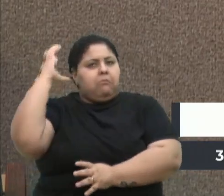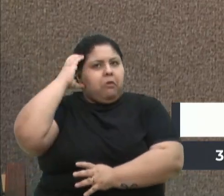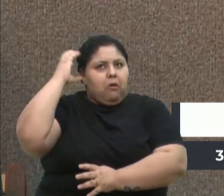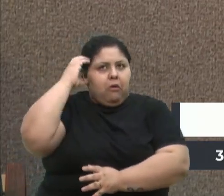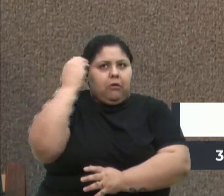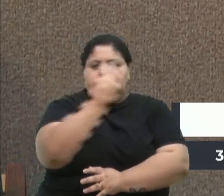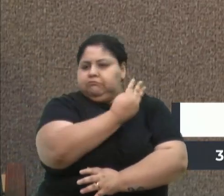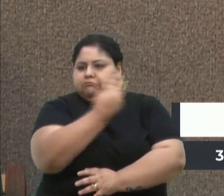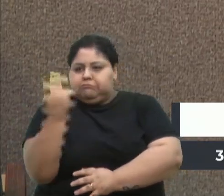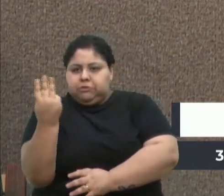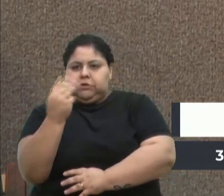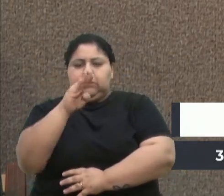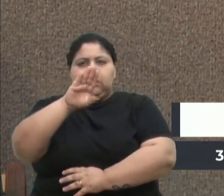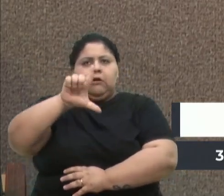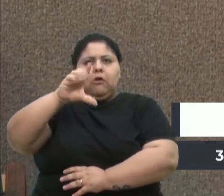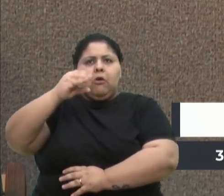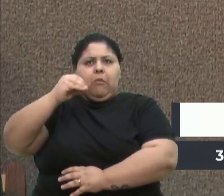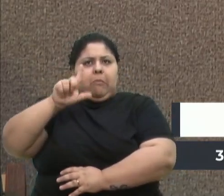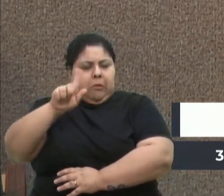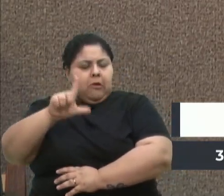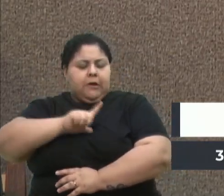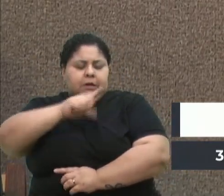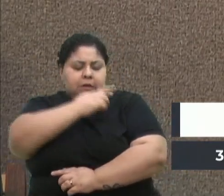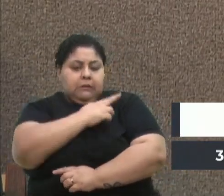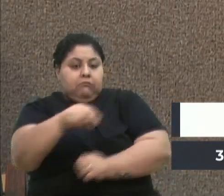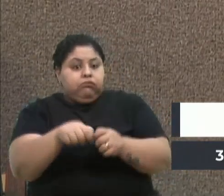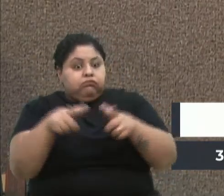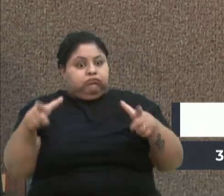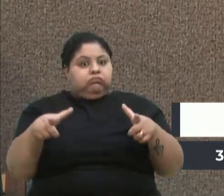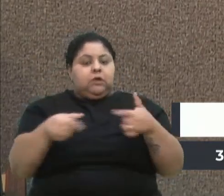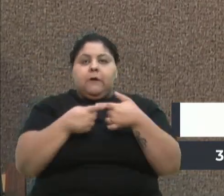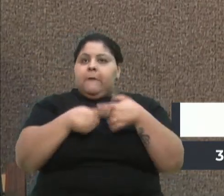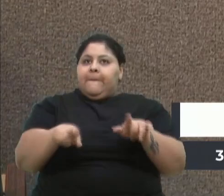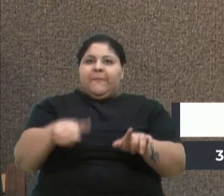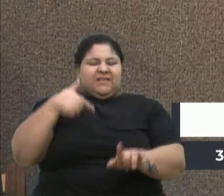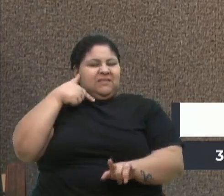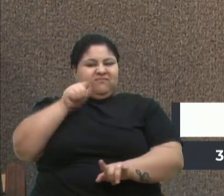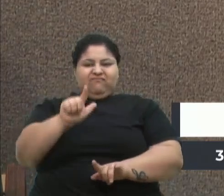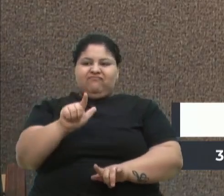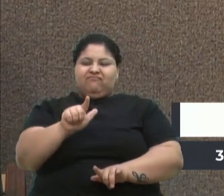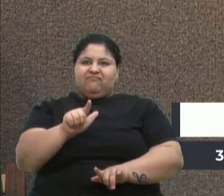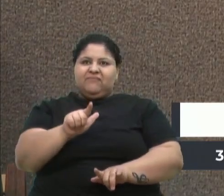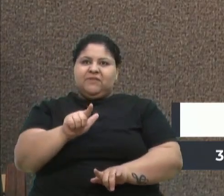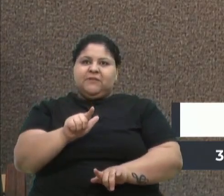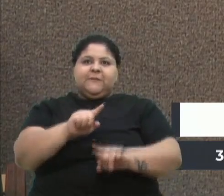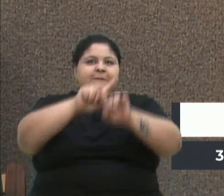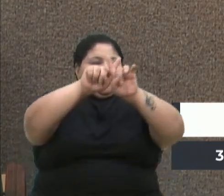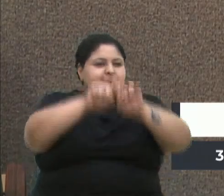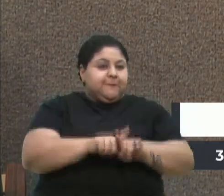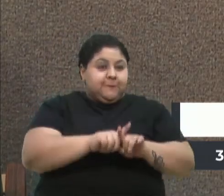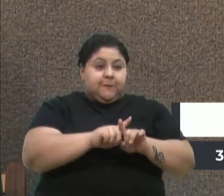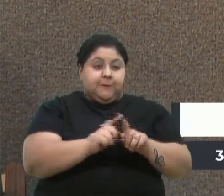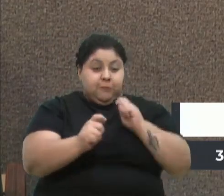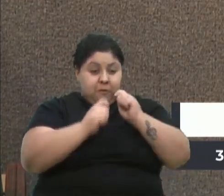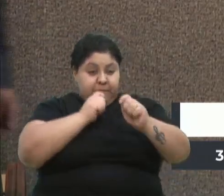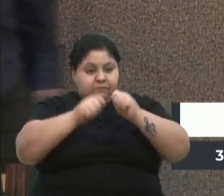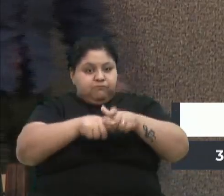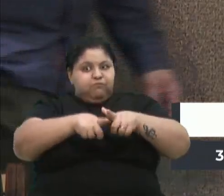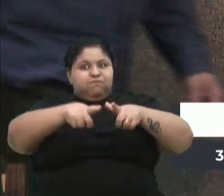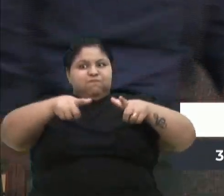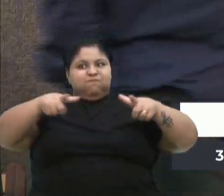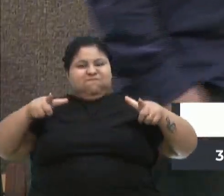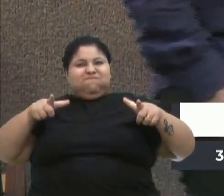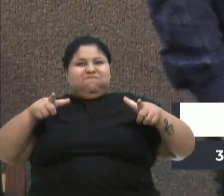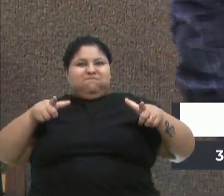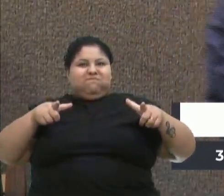E eles têm uma representatividade muito grande, mas não conseguem concorrer com a mídia maior na